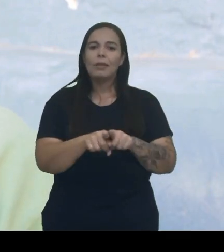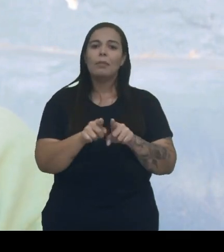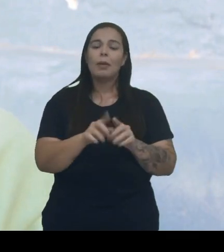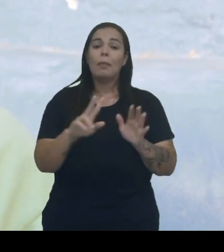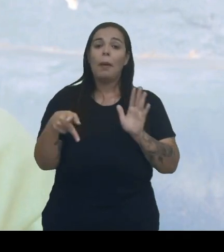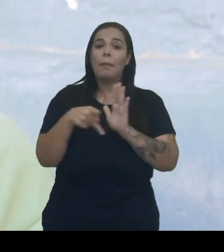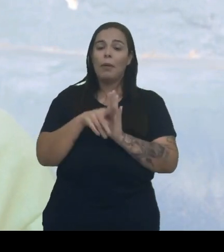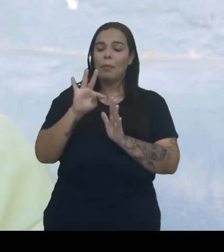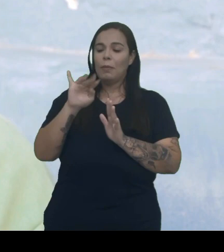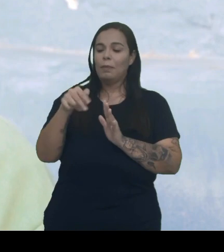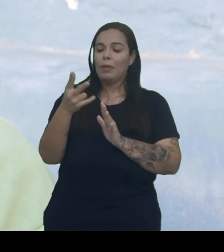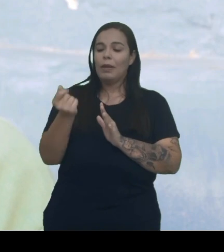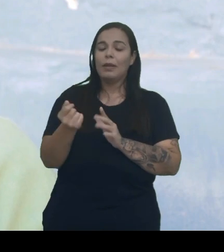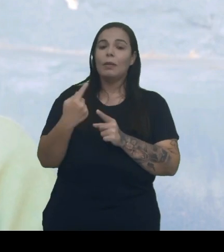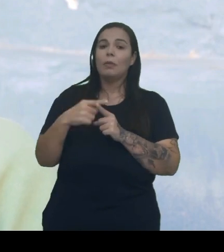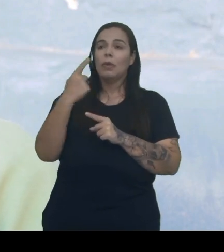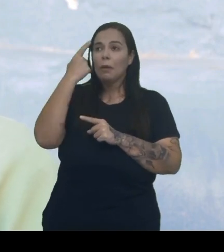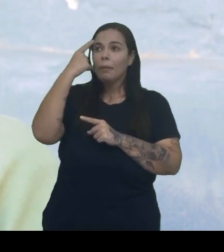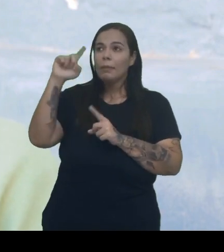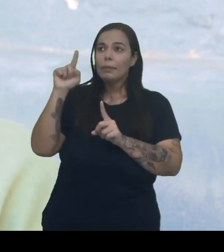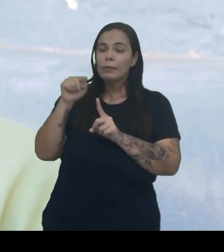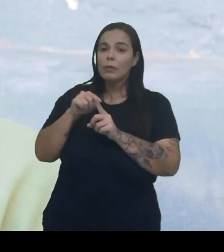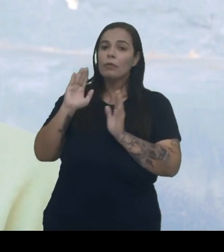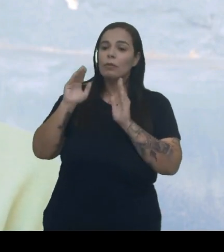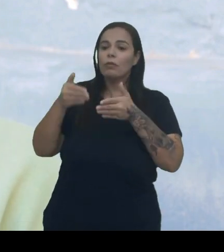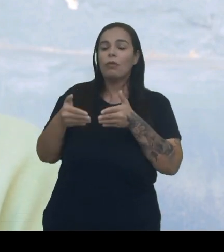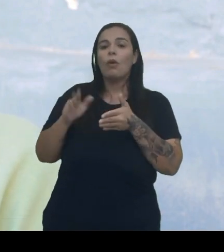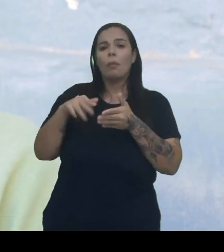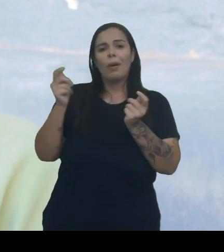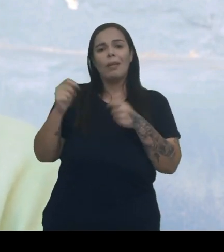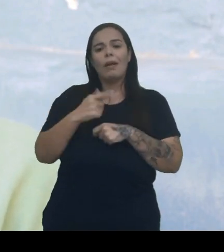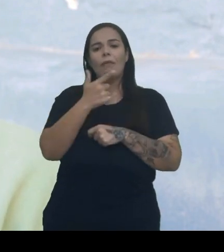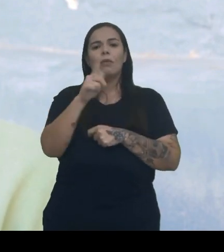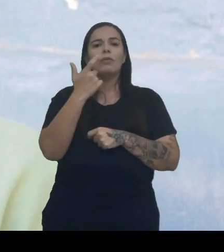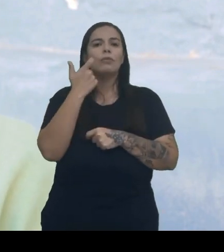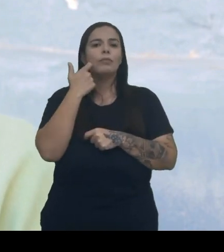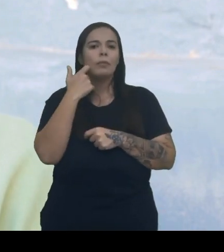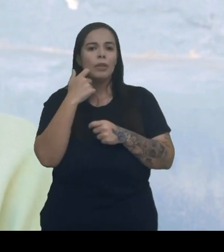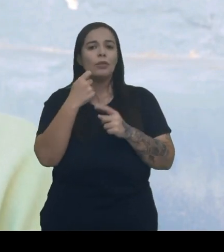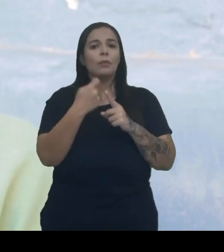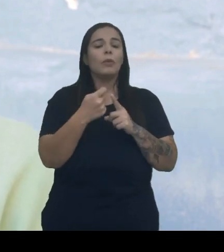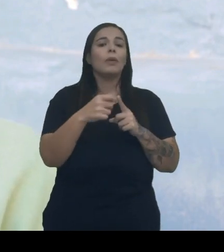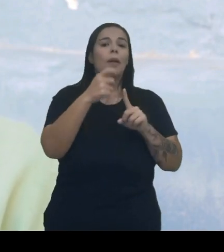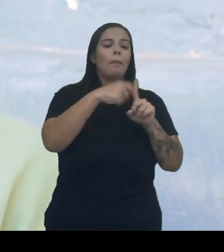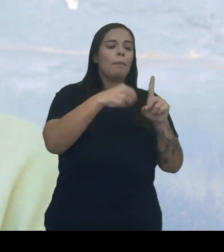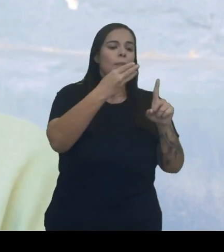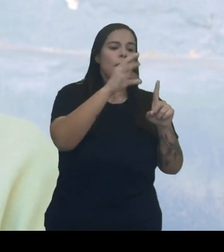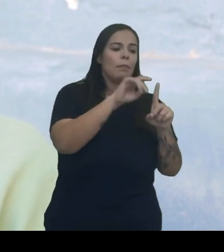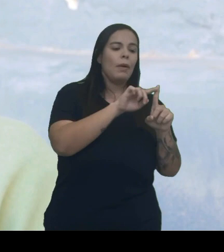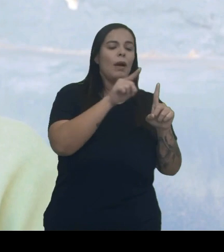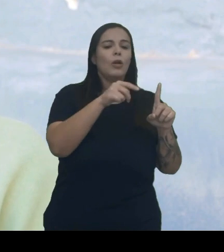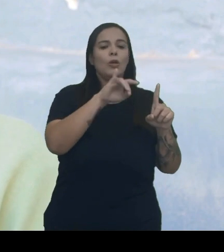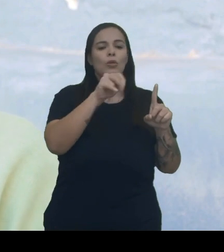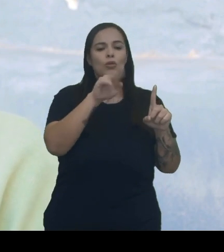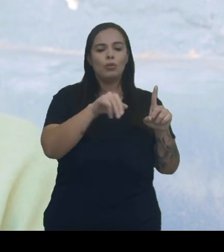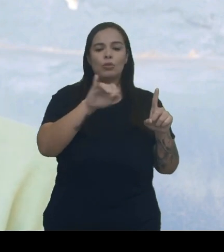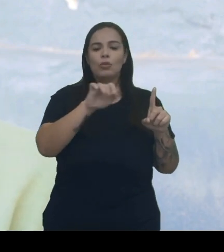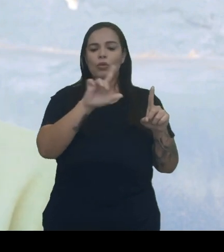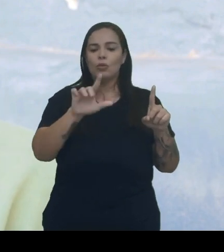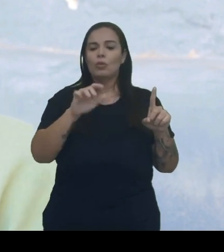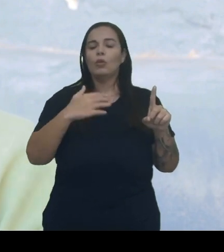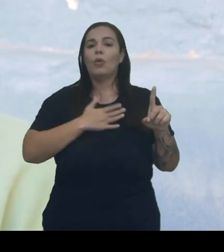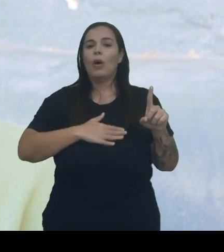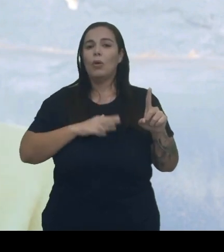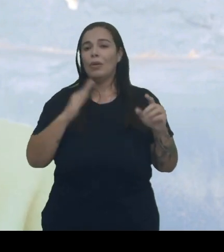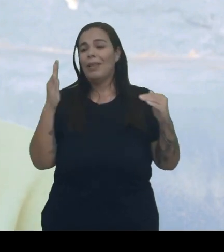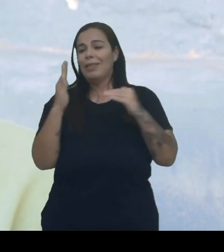era armada para pescar tainha. Porque você pescava maio, junho, julho, agosto, até setembro,